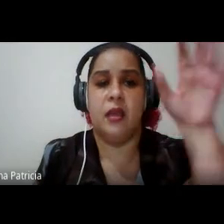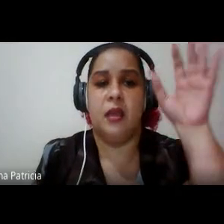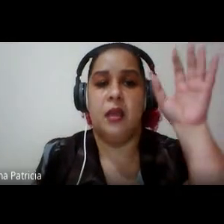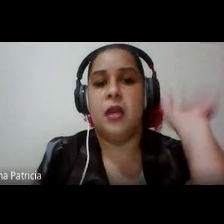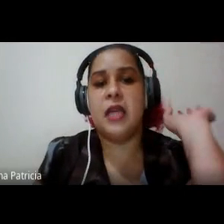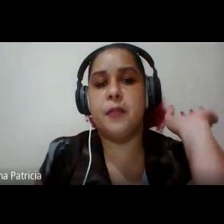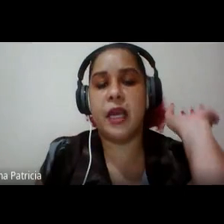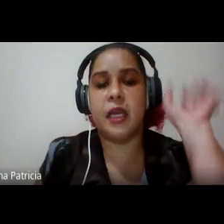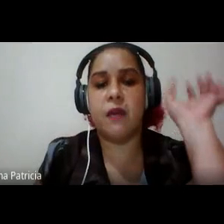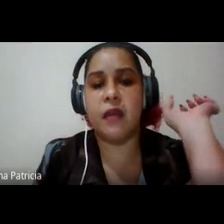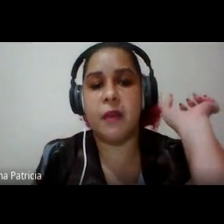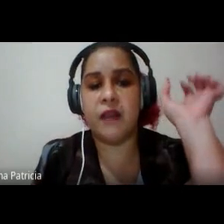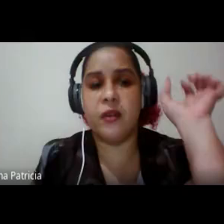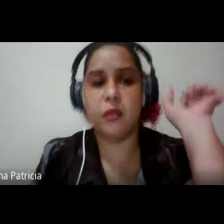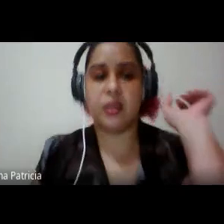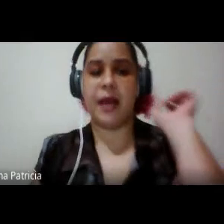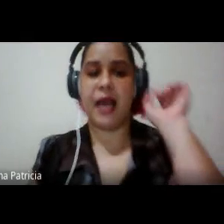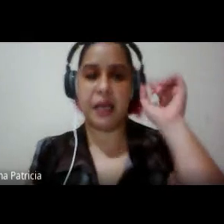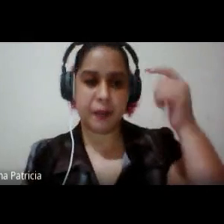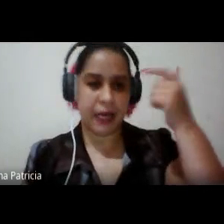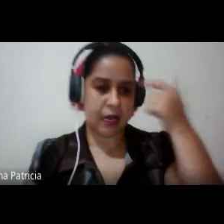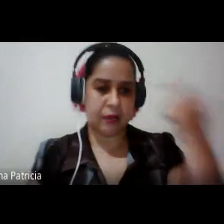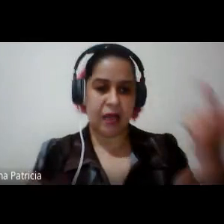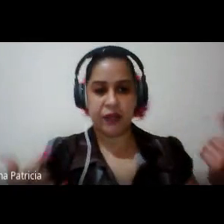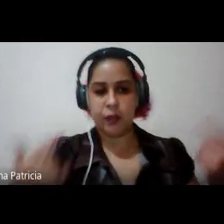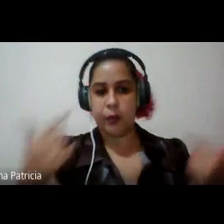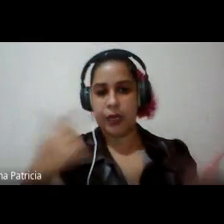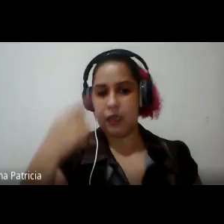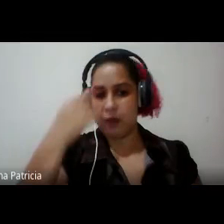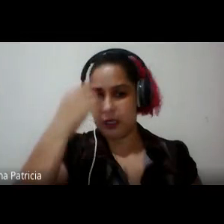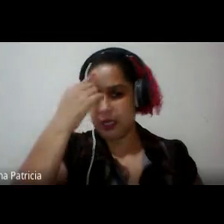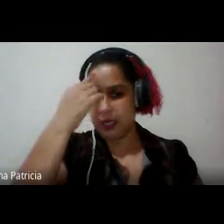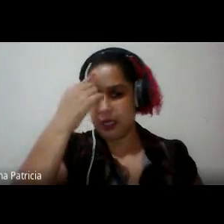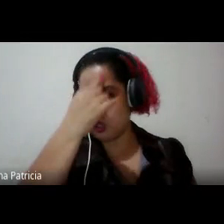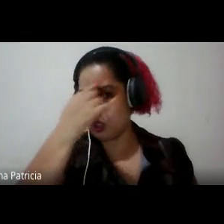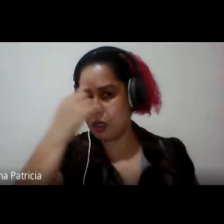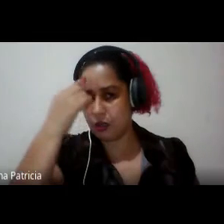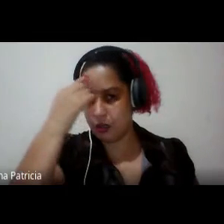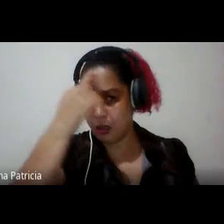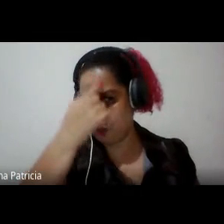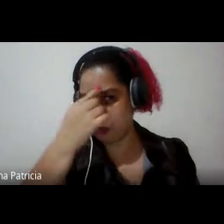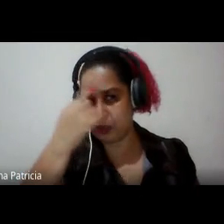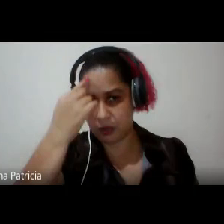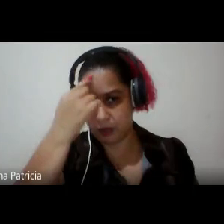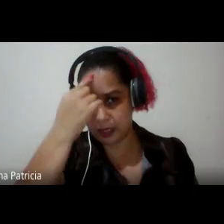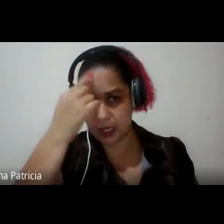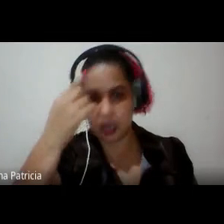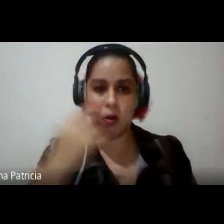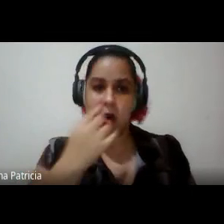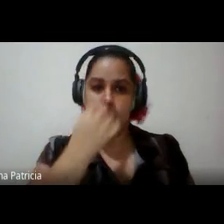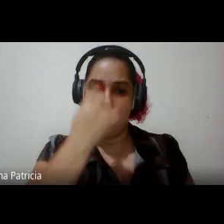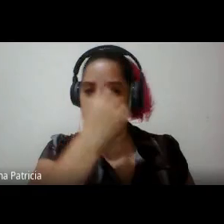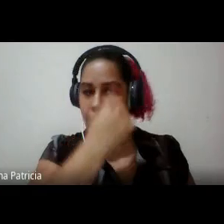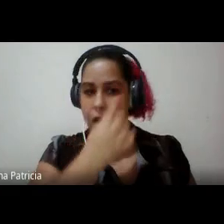quê? Nesse bonequinho aí maravilhoso está marcado, mas para quem não está vendo o bonequinho, aqui é a testa, é um ponto de